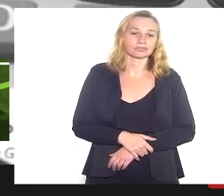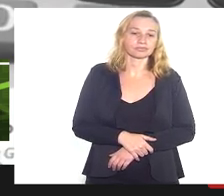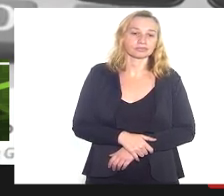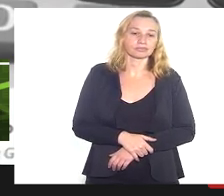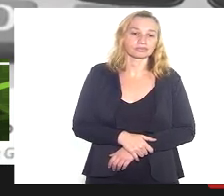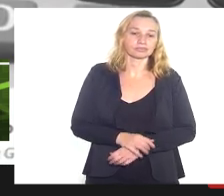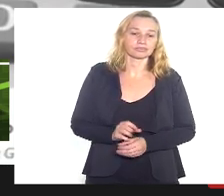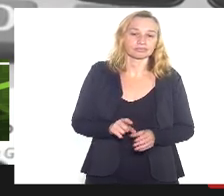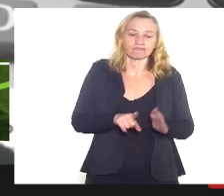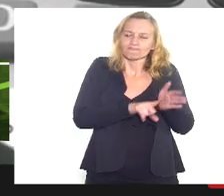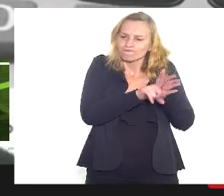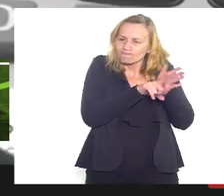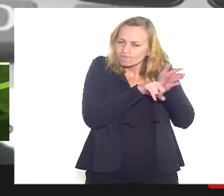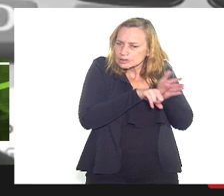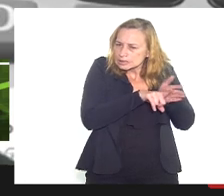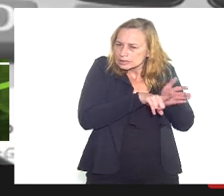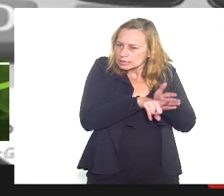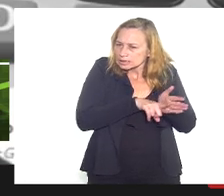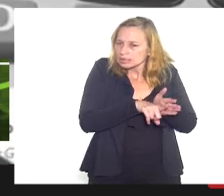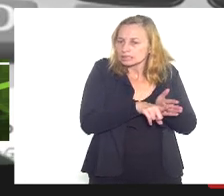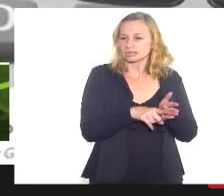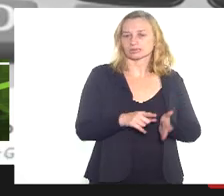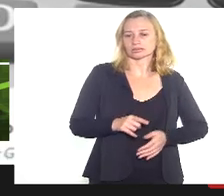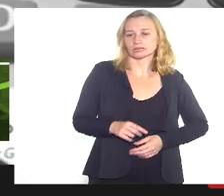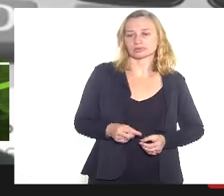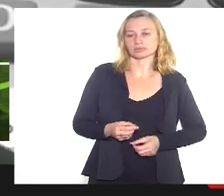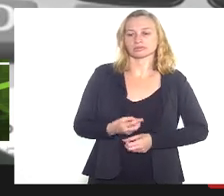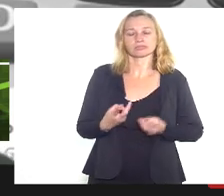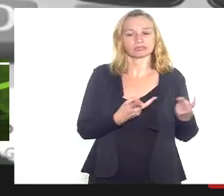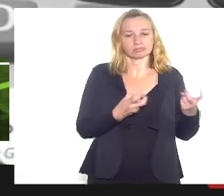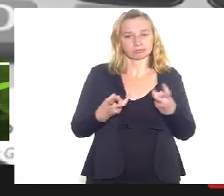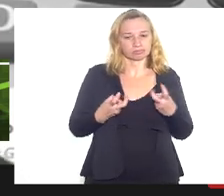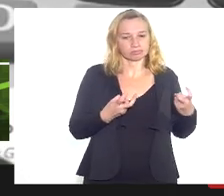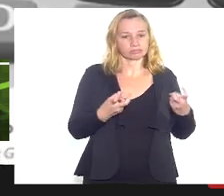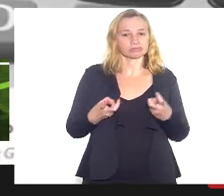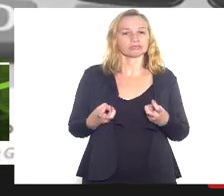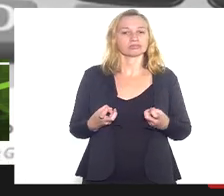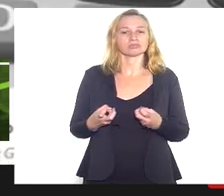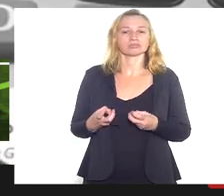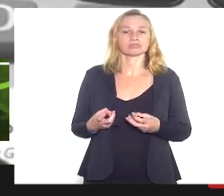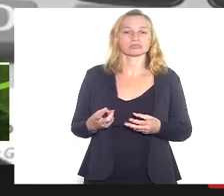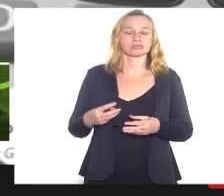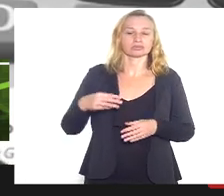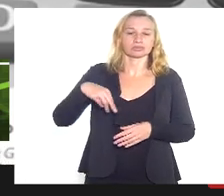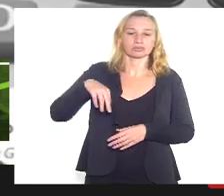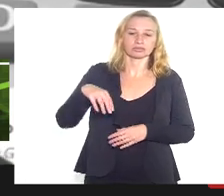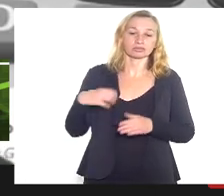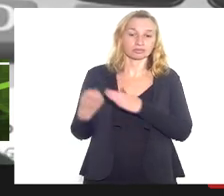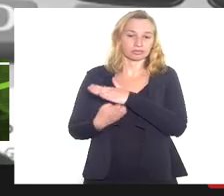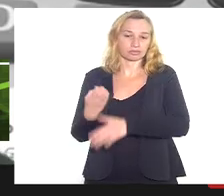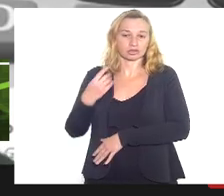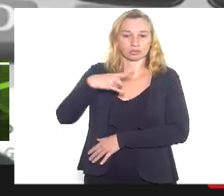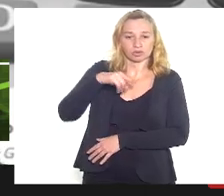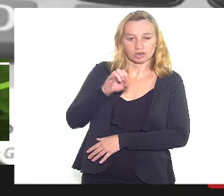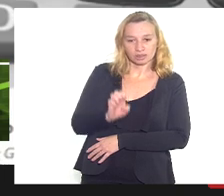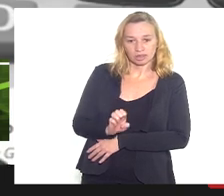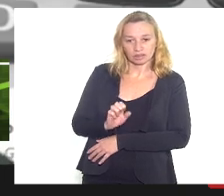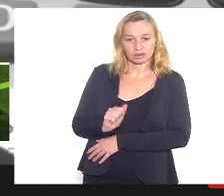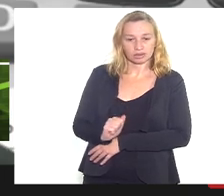para esta análise, esse tratamento que está sendo dado pela empresa Modec, como eu disse, decorre da